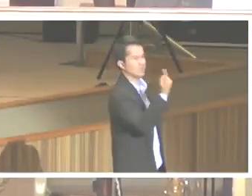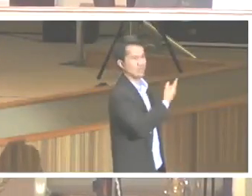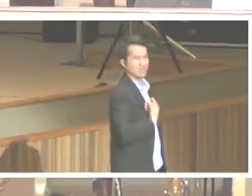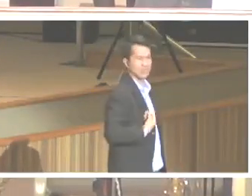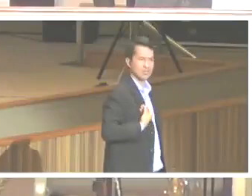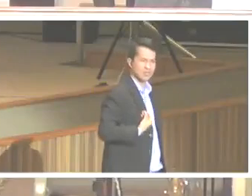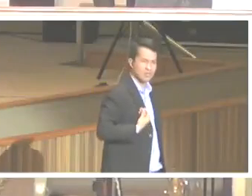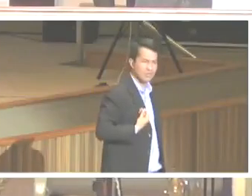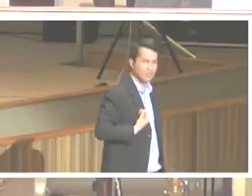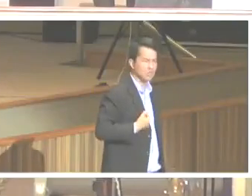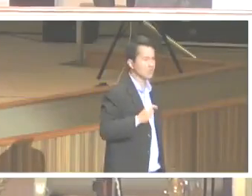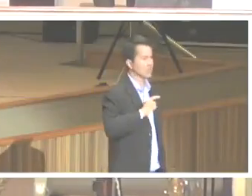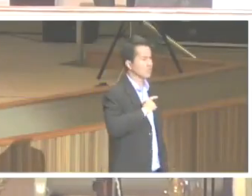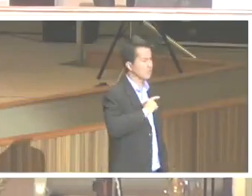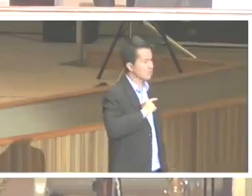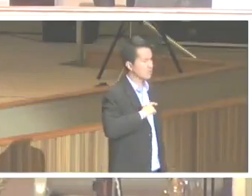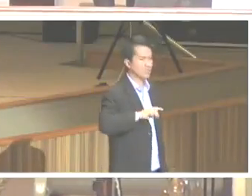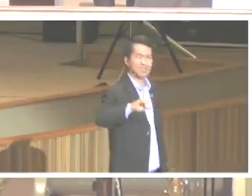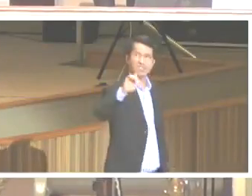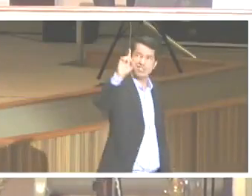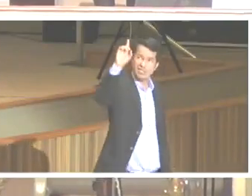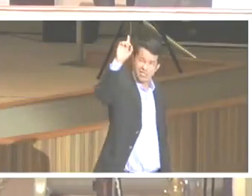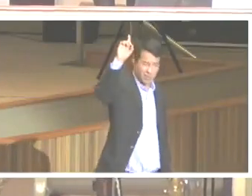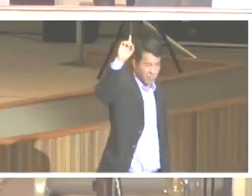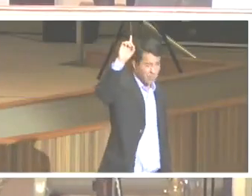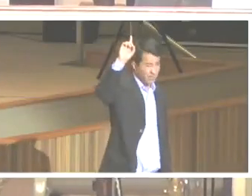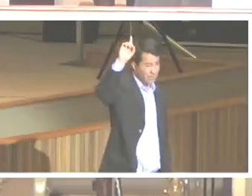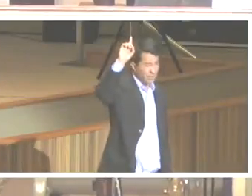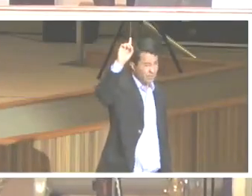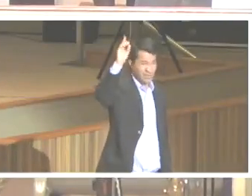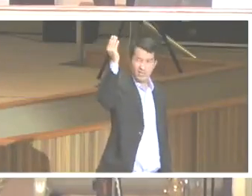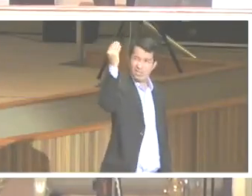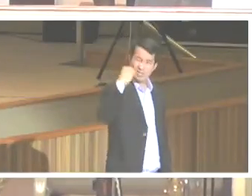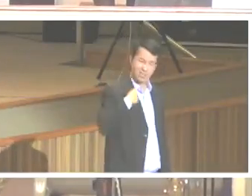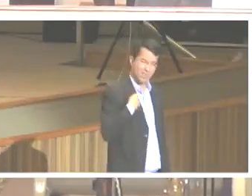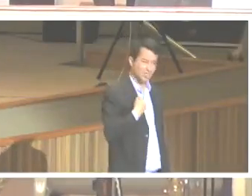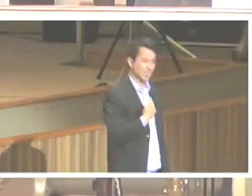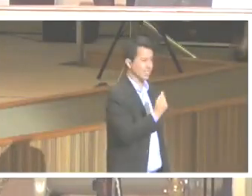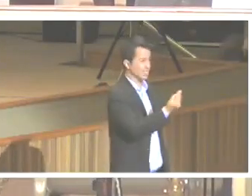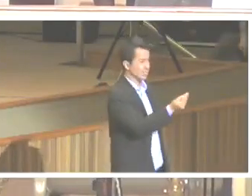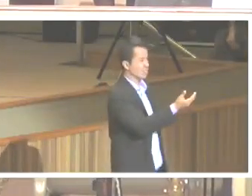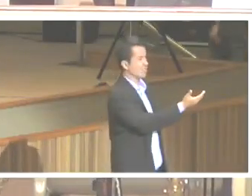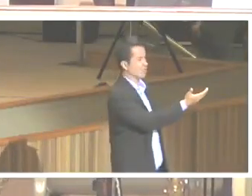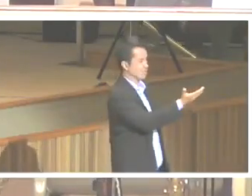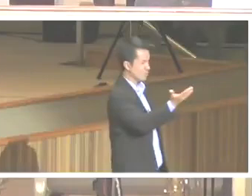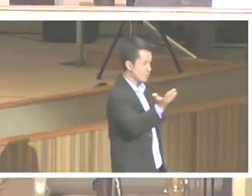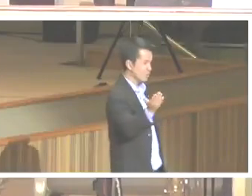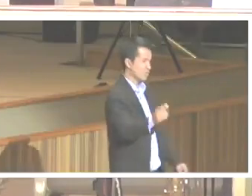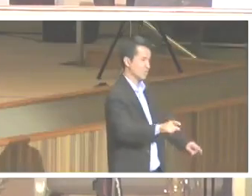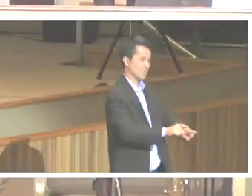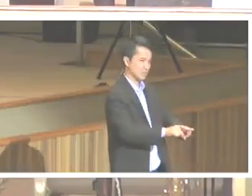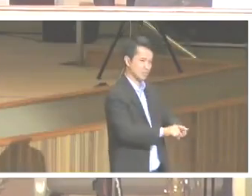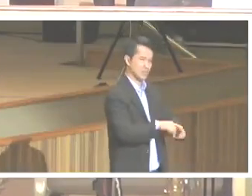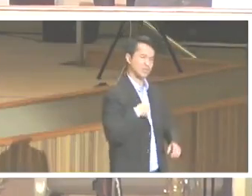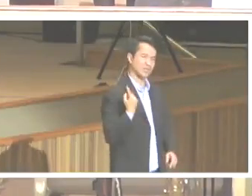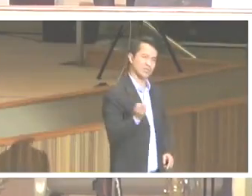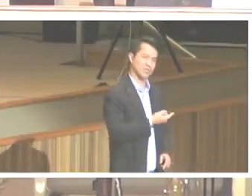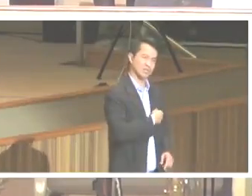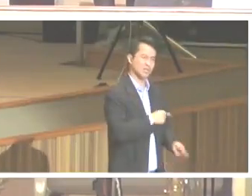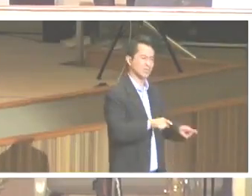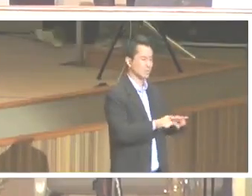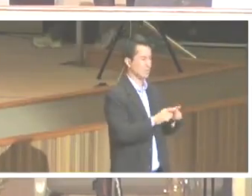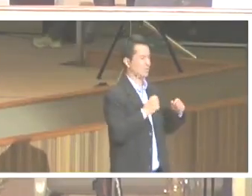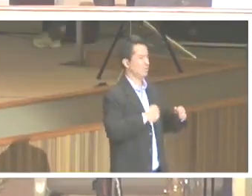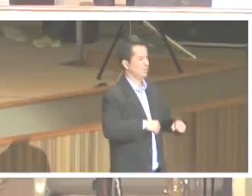de deus a gente só vai conseguir caminhar pela fé se a gente estiver a plena consciência do tamanho